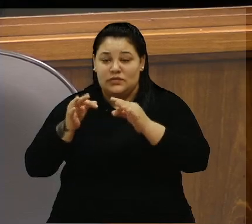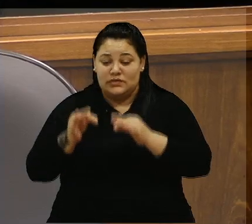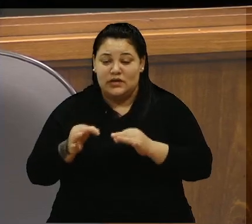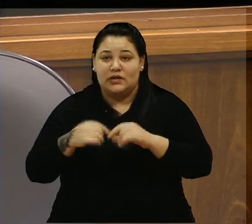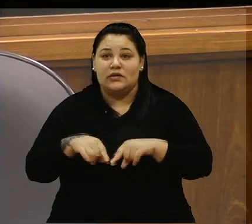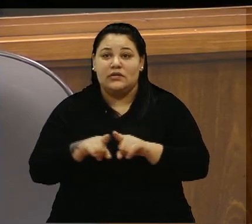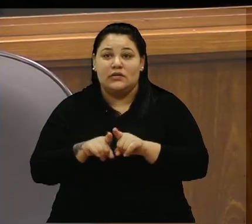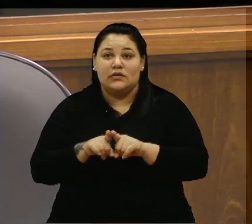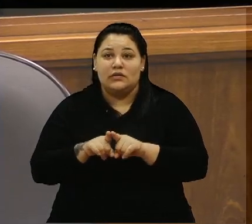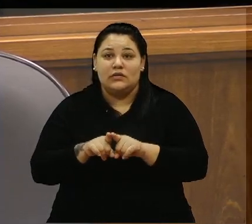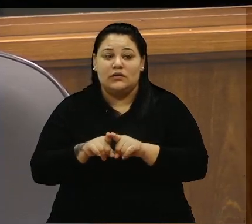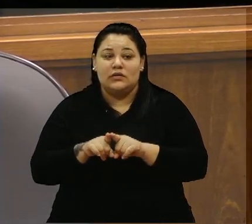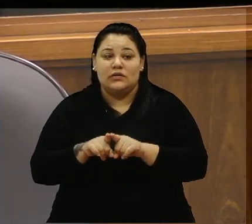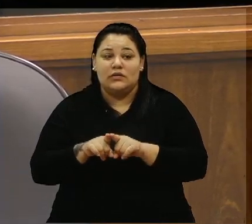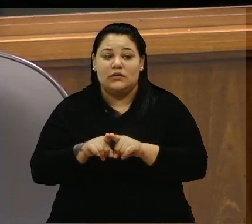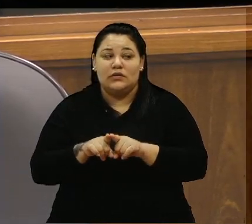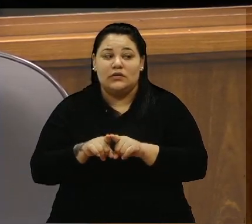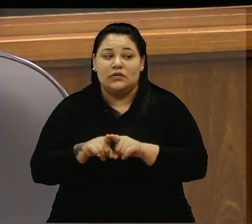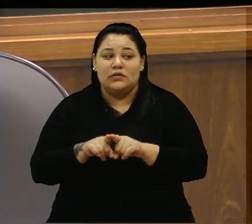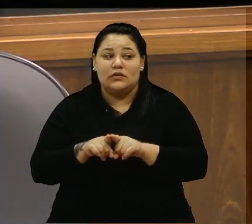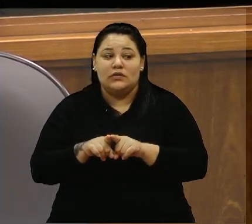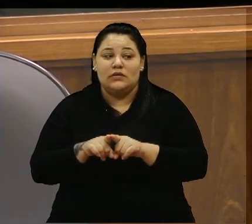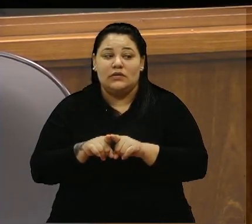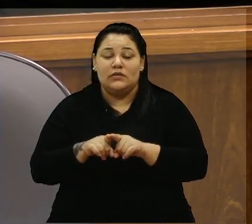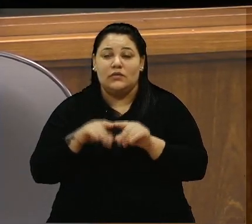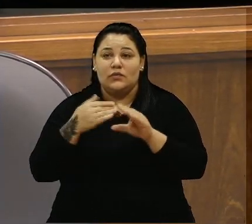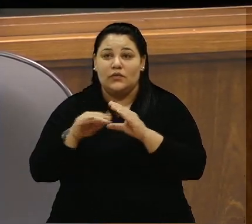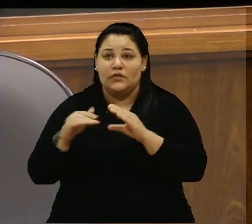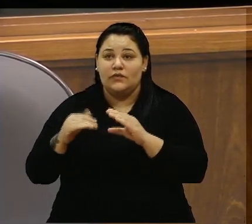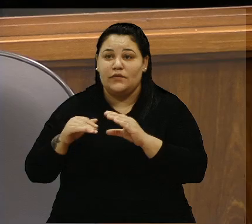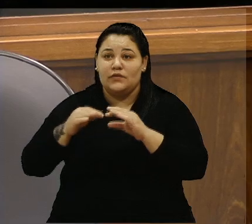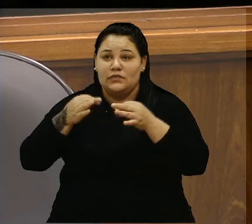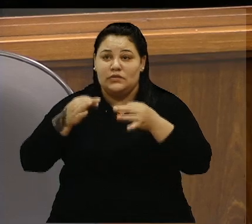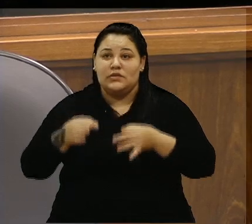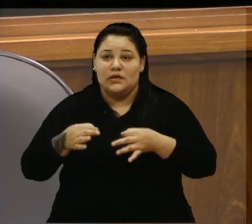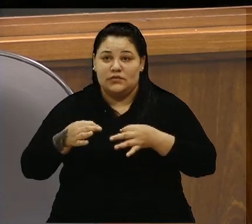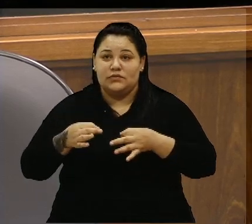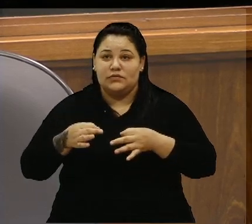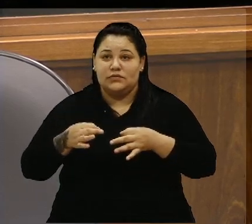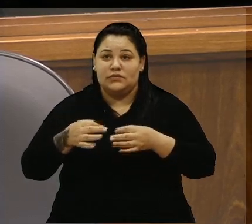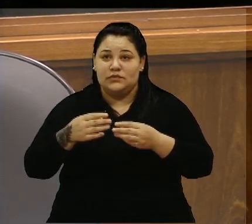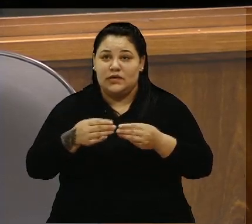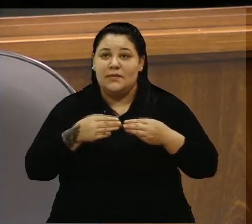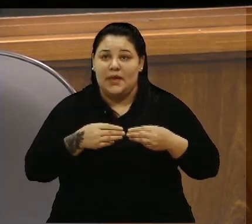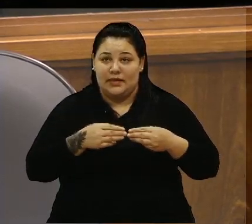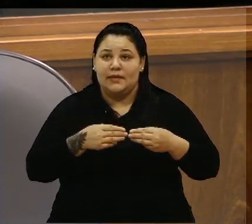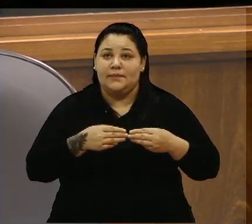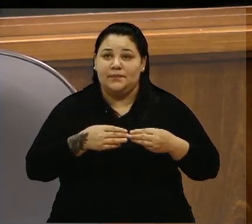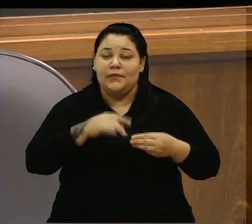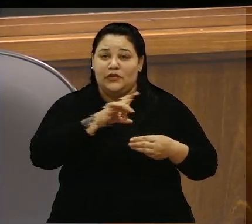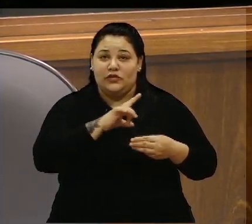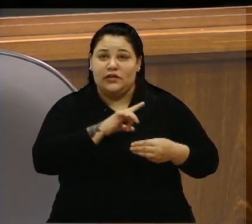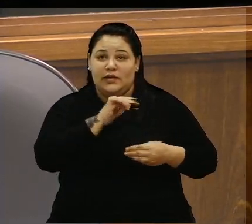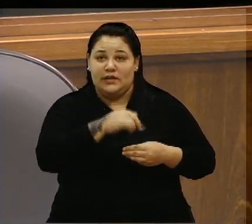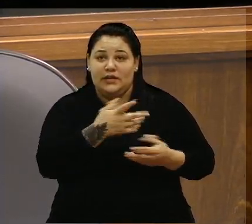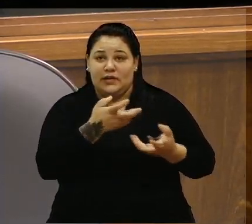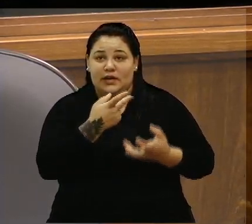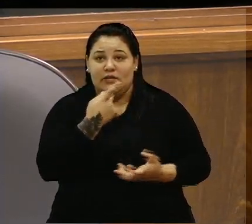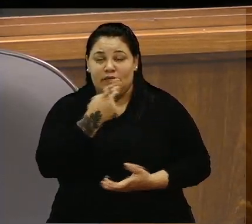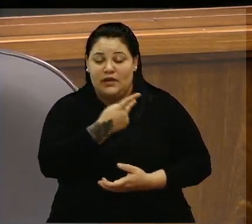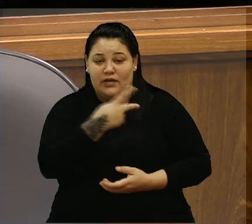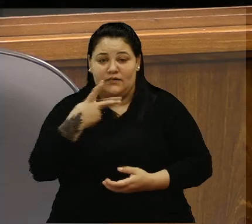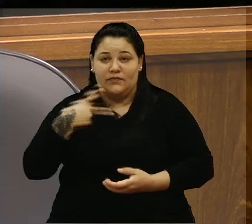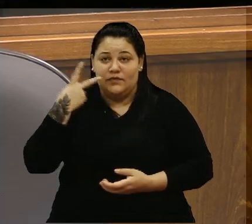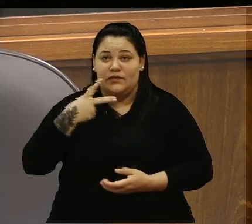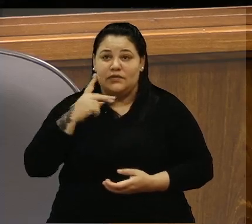meu tempo não está rodando. Para a destinação correta das emendas. A gente tem, e aqui quero citar a vereadora Denise,